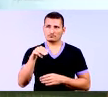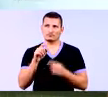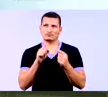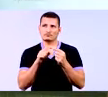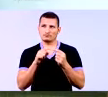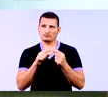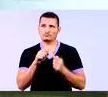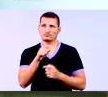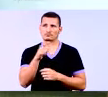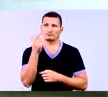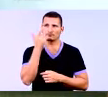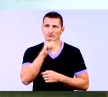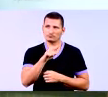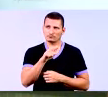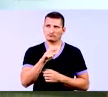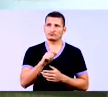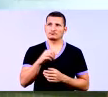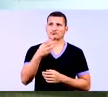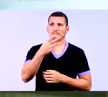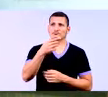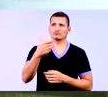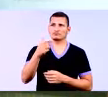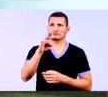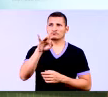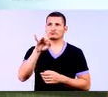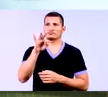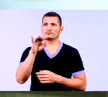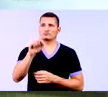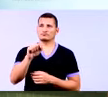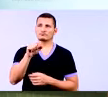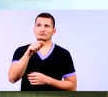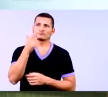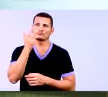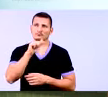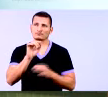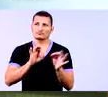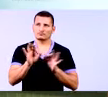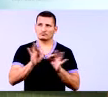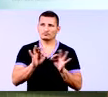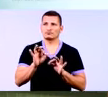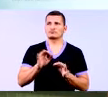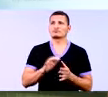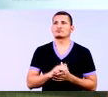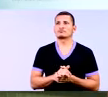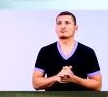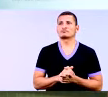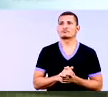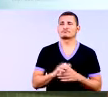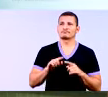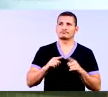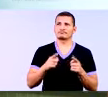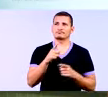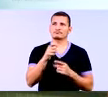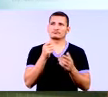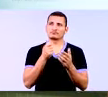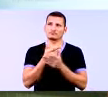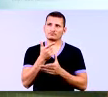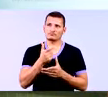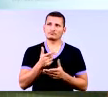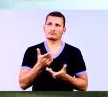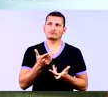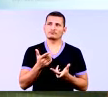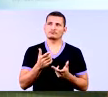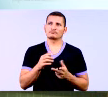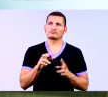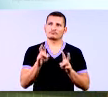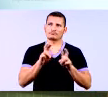que ele consiga rodar no 32 bits. Você consegue fazer mediante configurações, mas o que você está fazendo? Comprou uma máquina mais que você precisava.